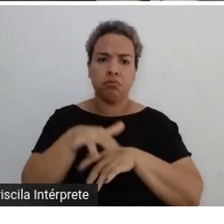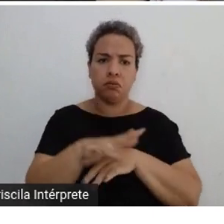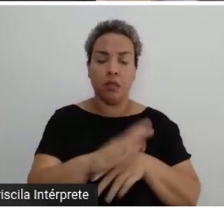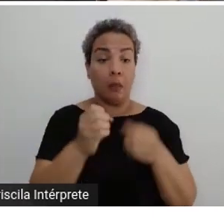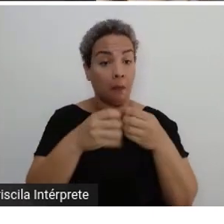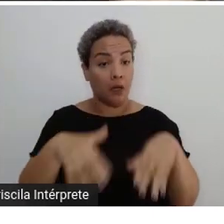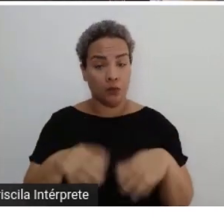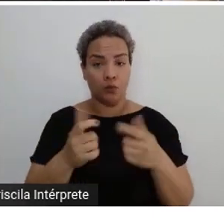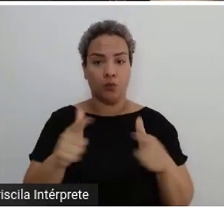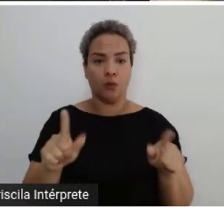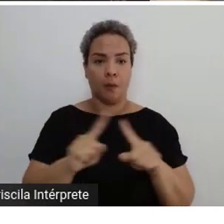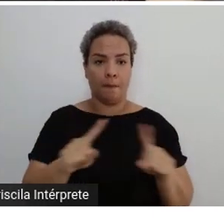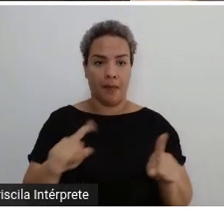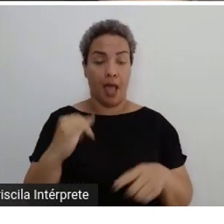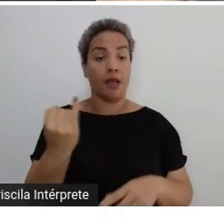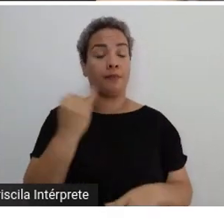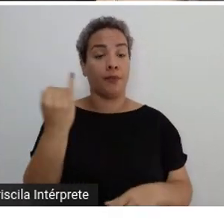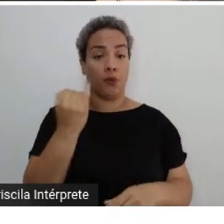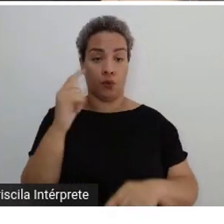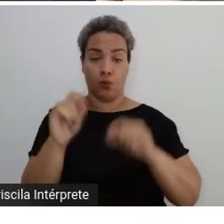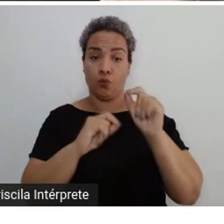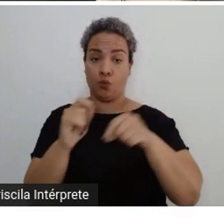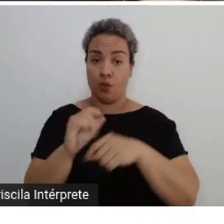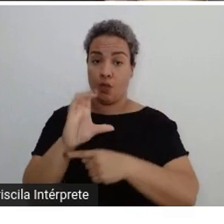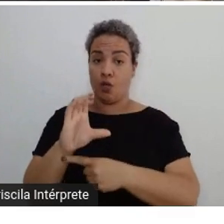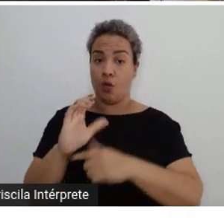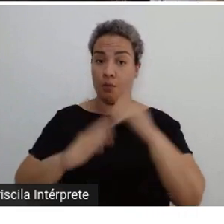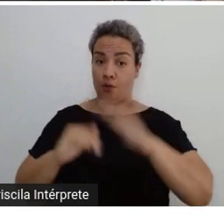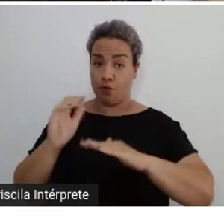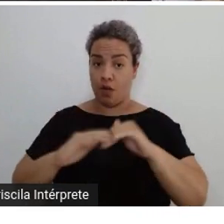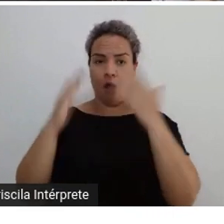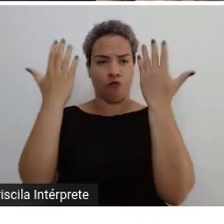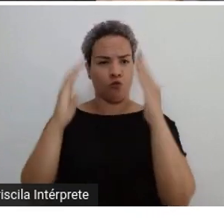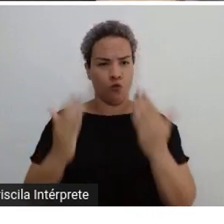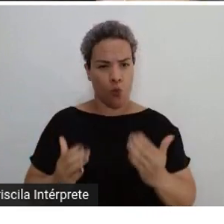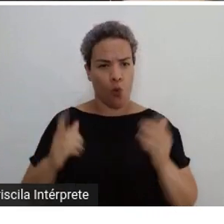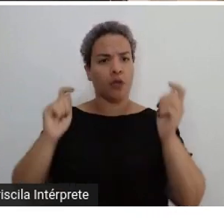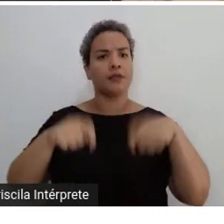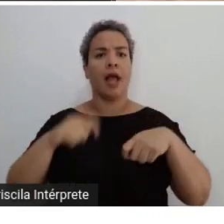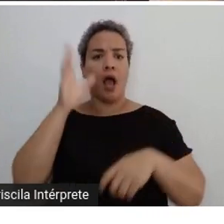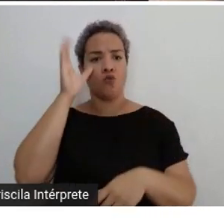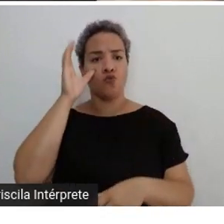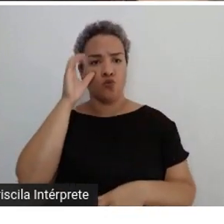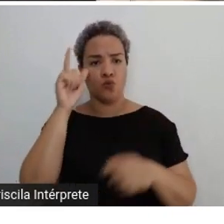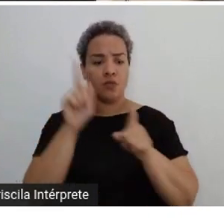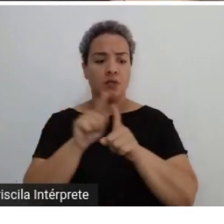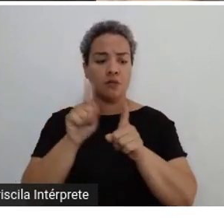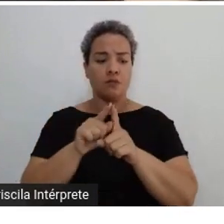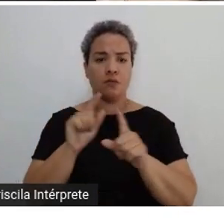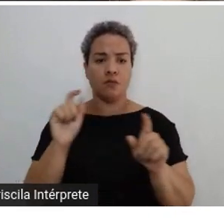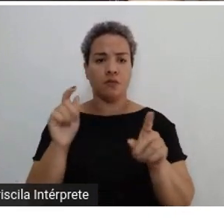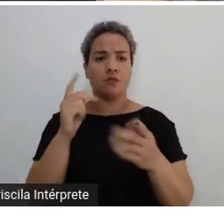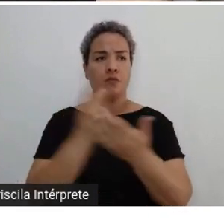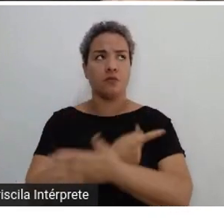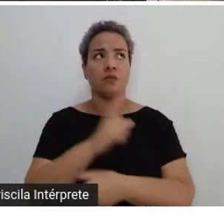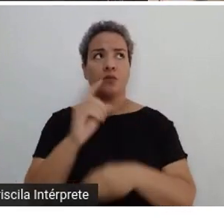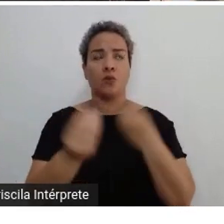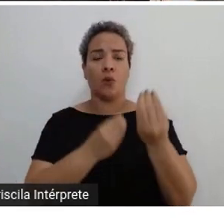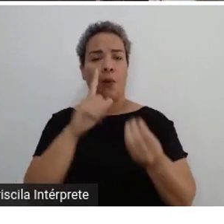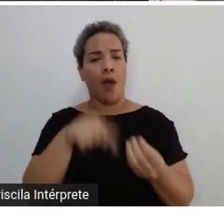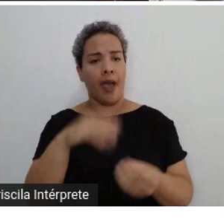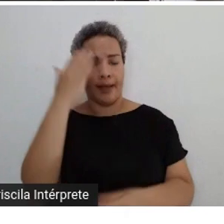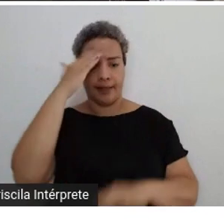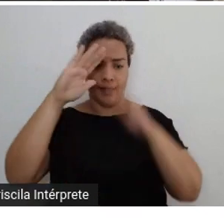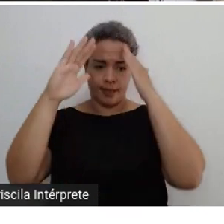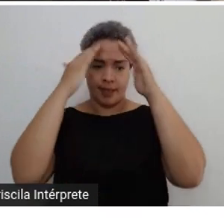impacto, mas é importante que o curador ele tenha essa curiosidade, ele seja antenado no que está acontecendo para entender